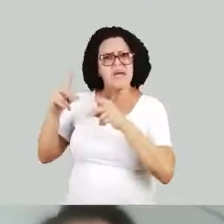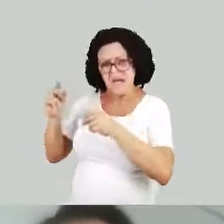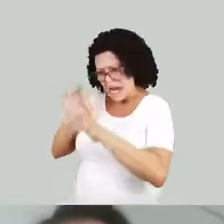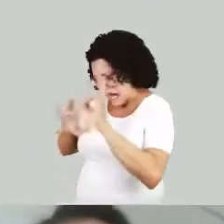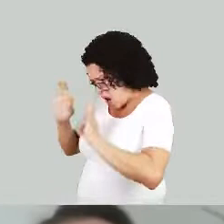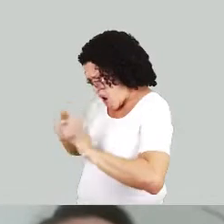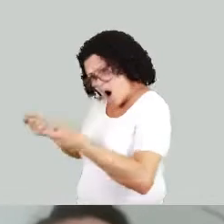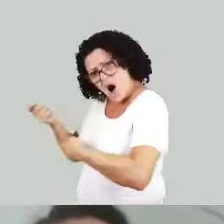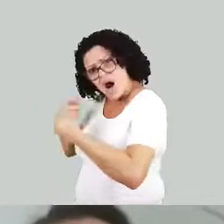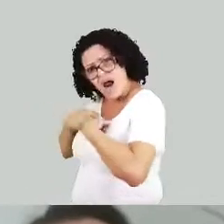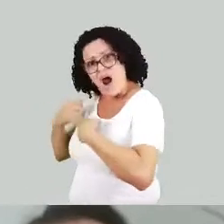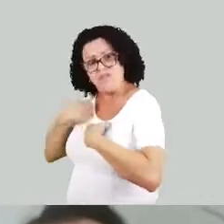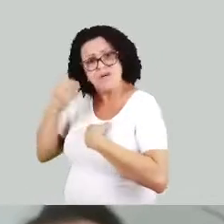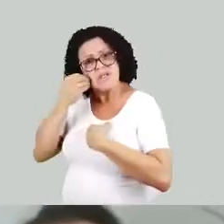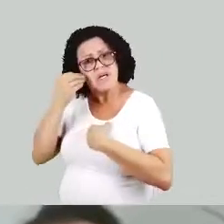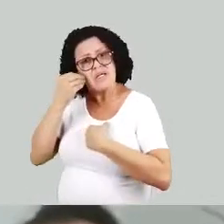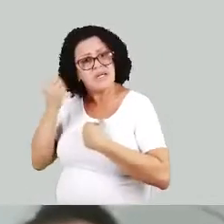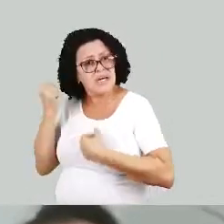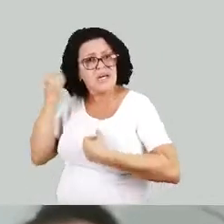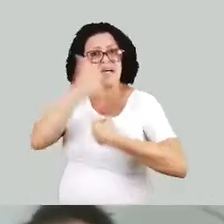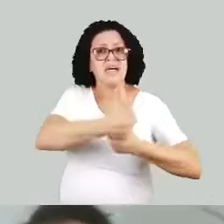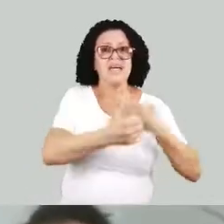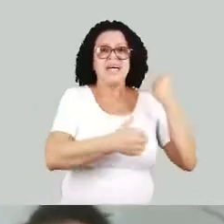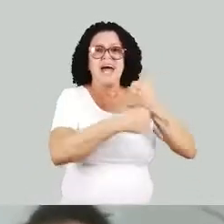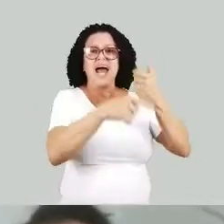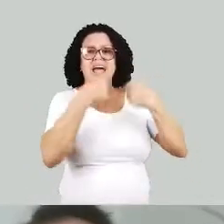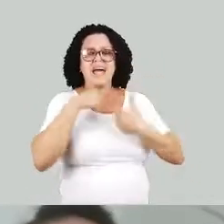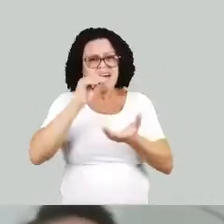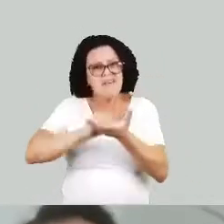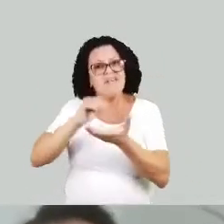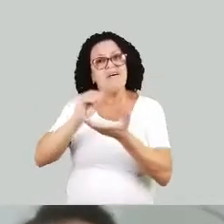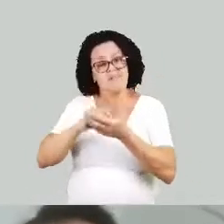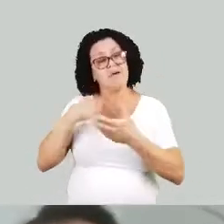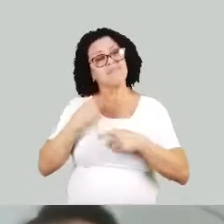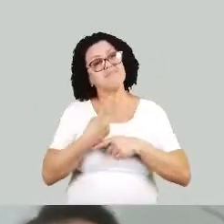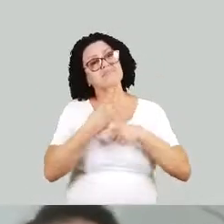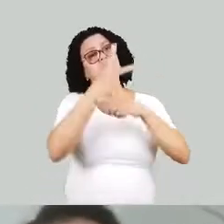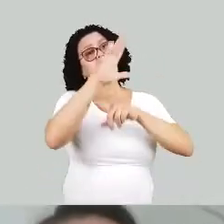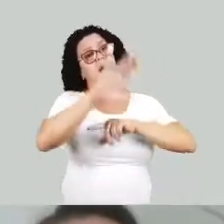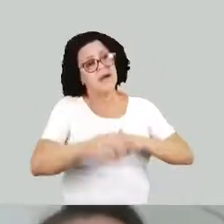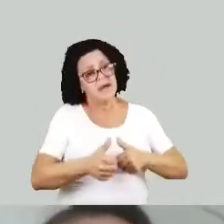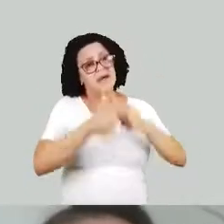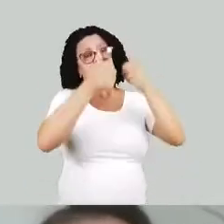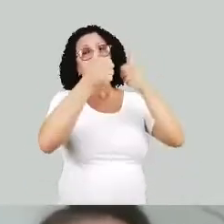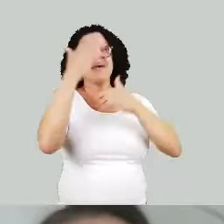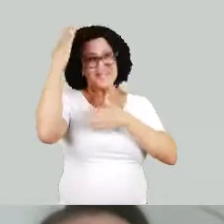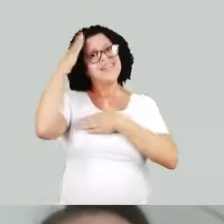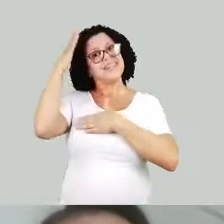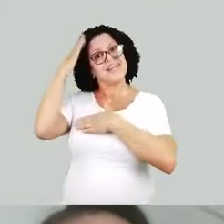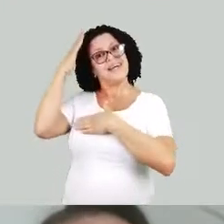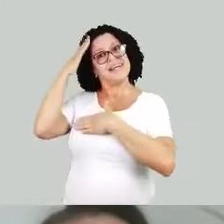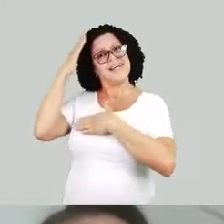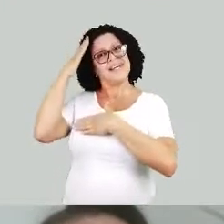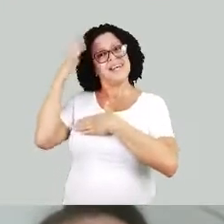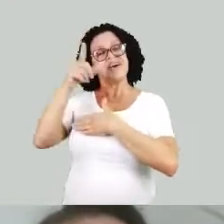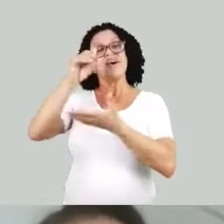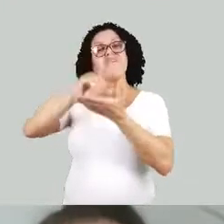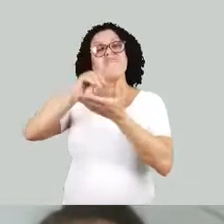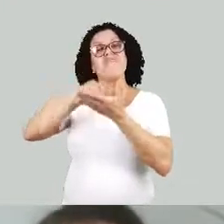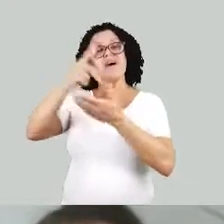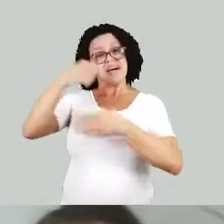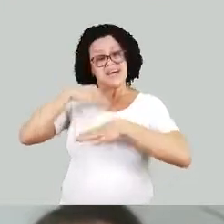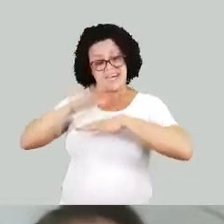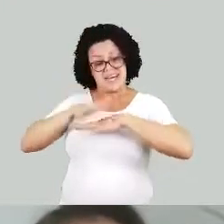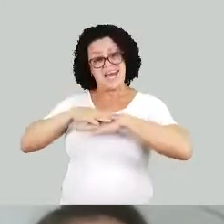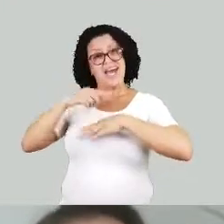infância, então eu vou tentar suprir essa carência agora, né? É tentar verificar as lacunas que existem em